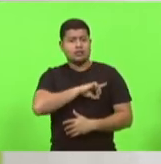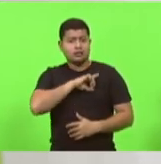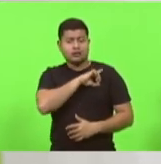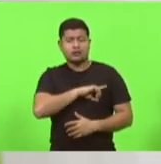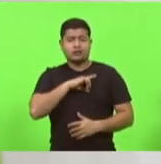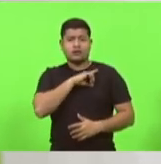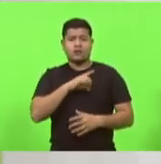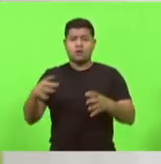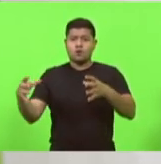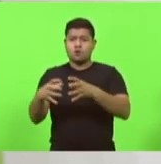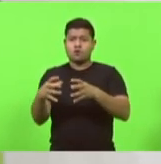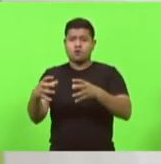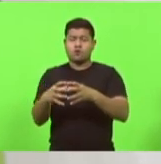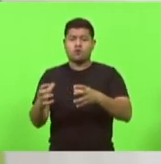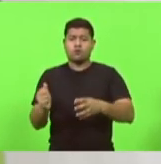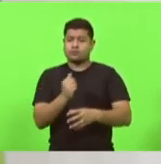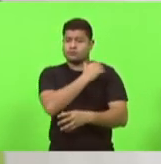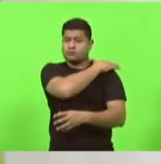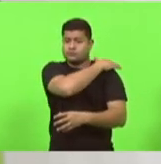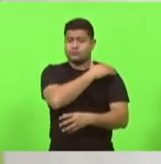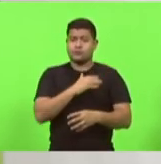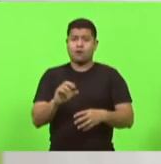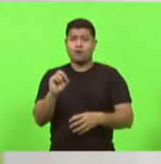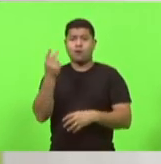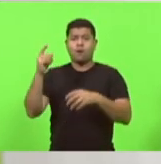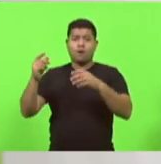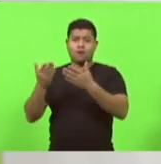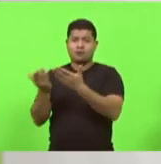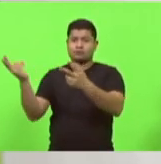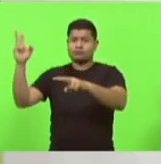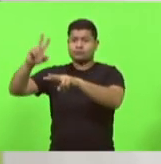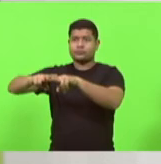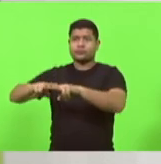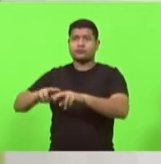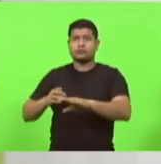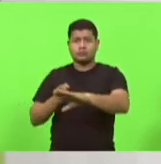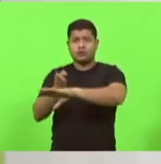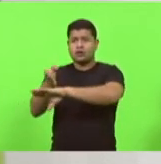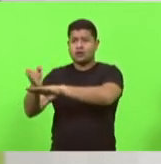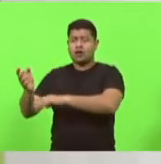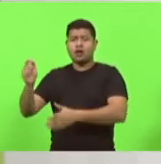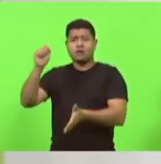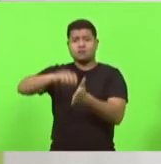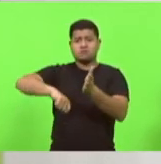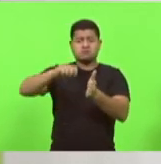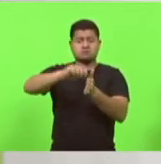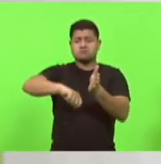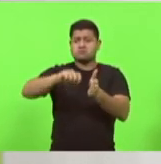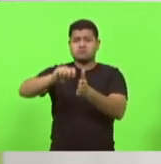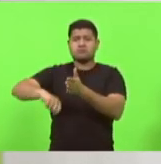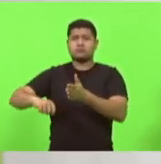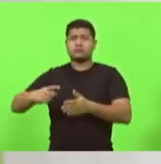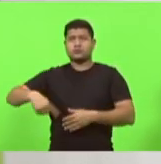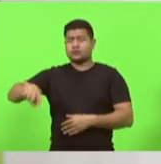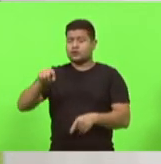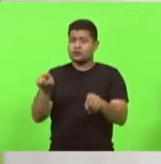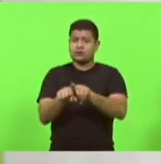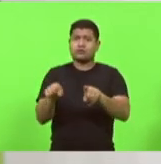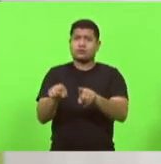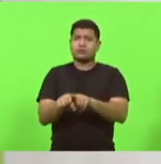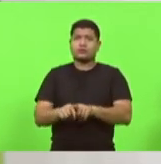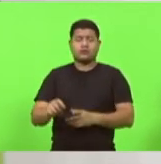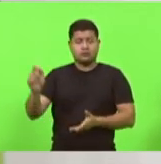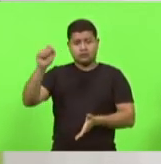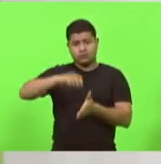Polícia Militar, no presídio, pegar assinatura. Nós também vamos assinar, Sargento